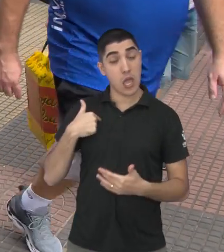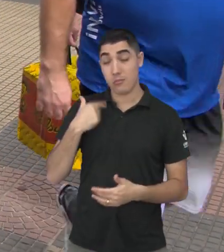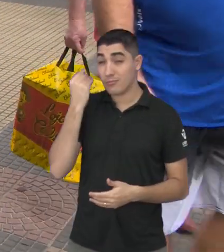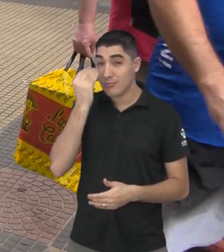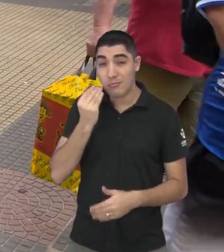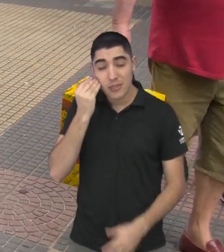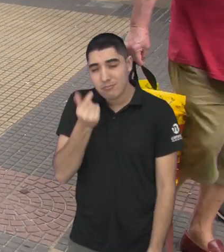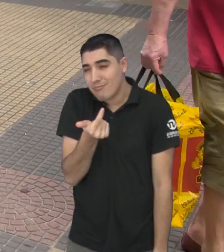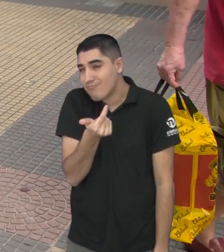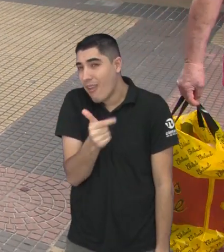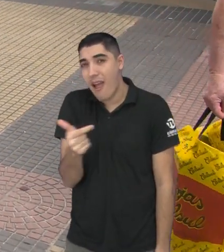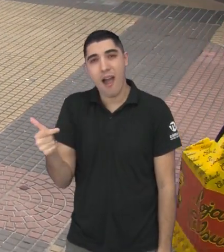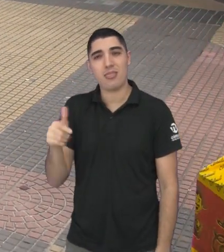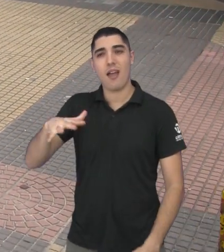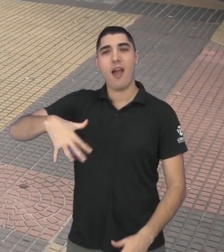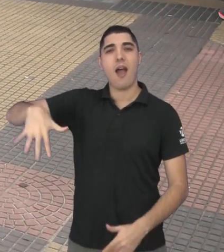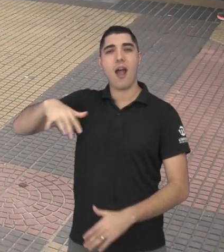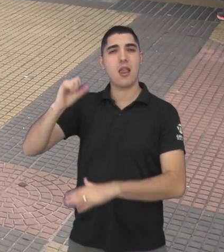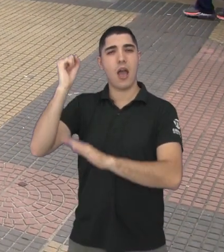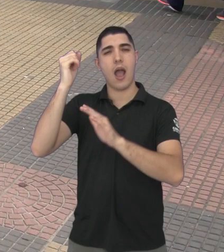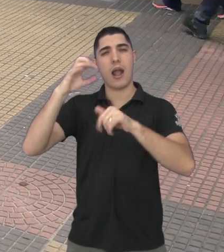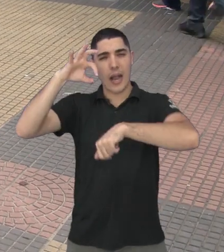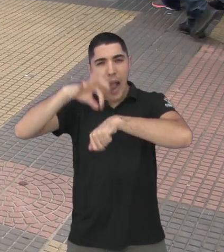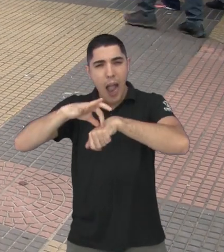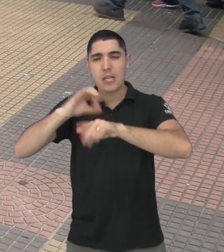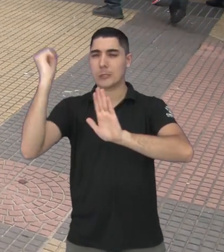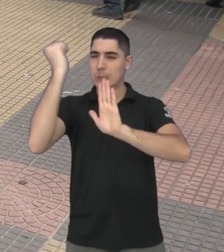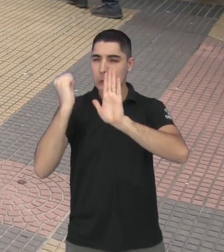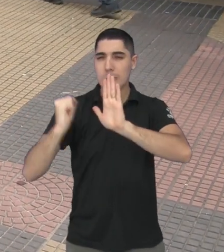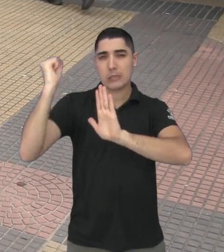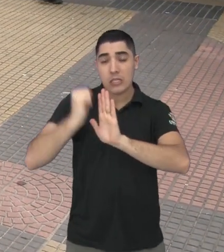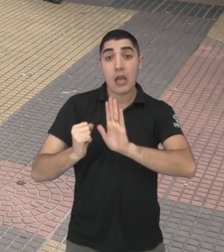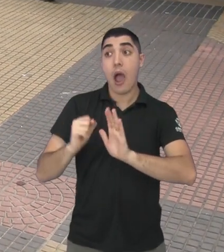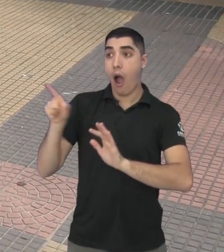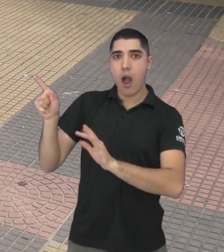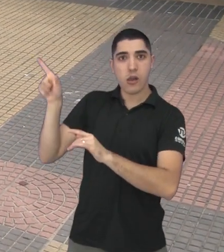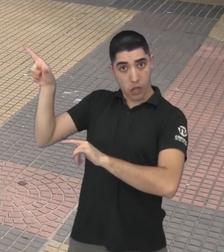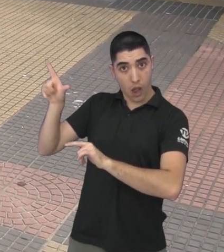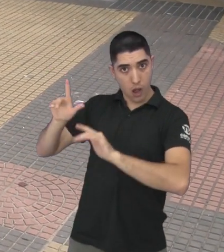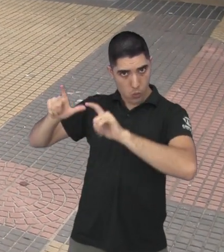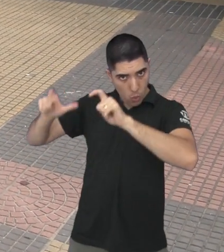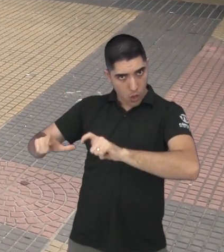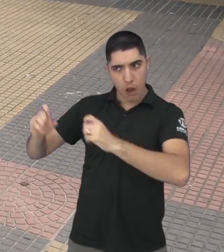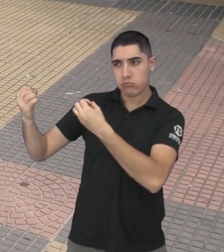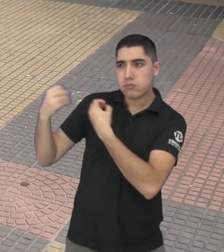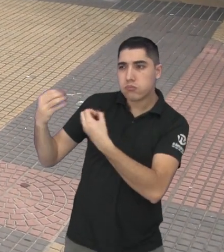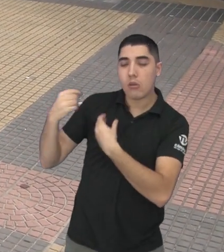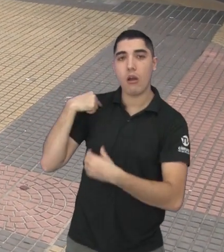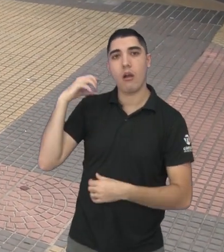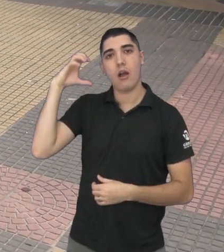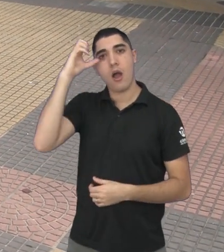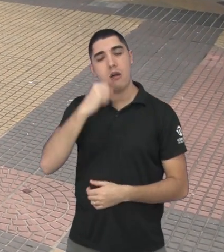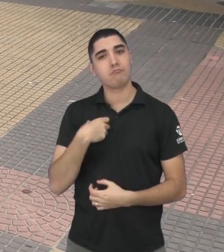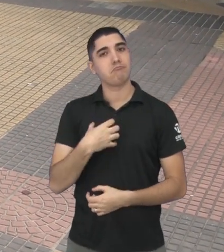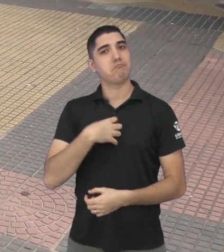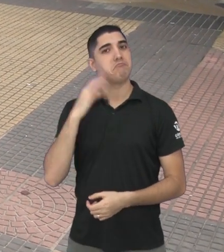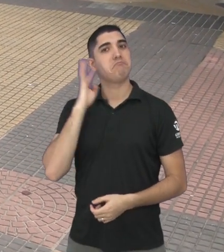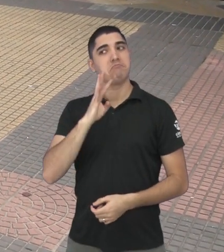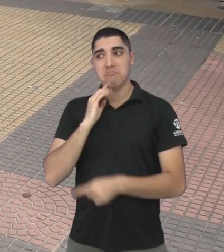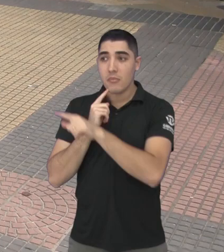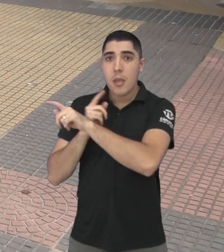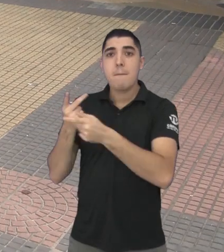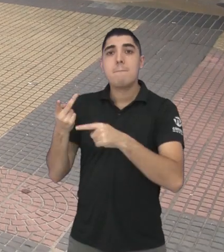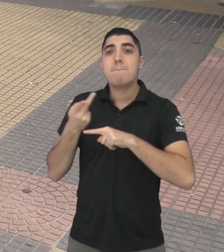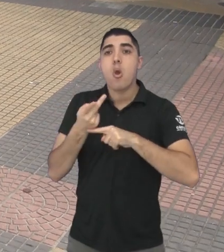eles assim eu não tinha experiência nenhuma em açougue eles me ensinaram tudo que eu precisava é isso que eu acho legal